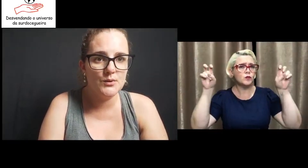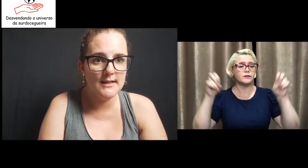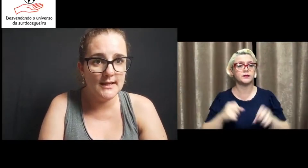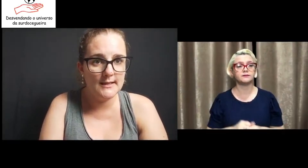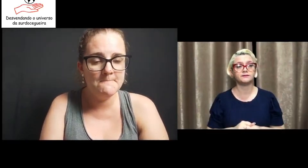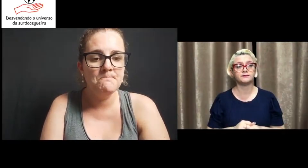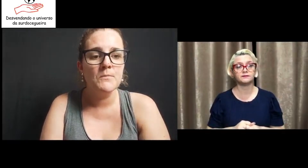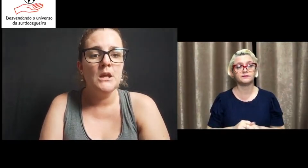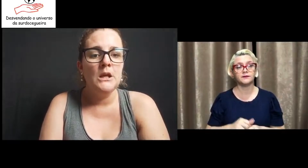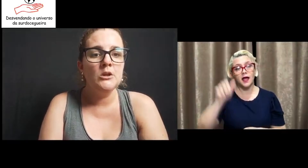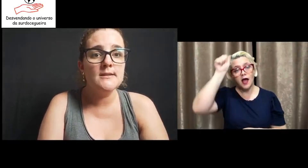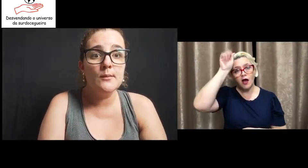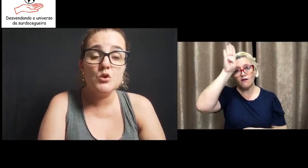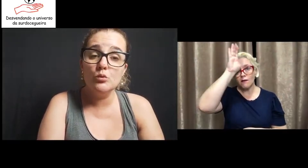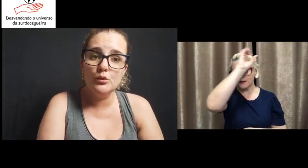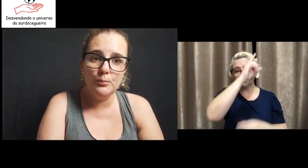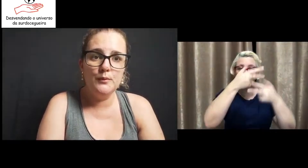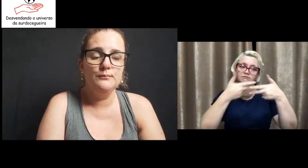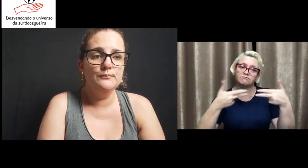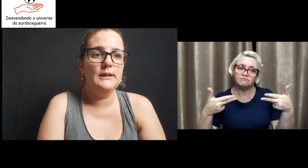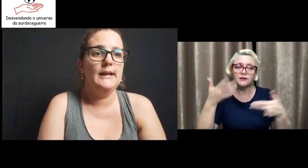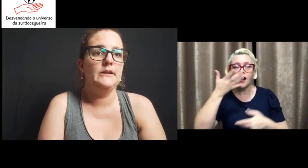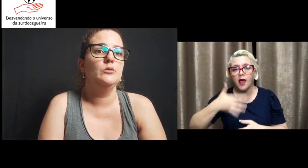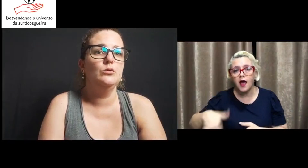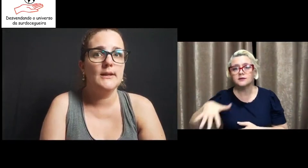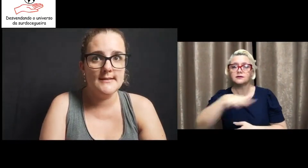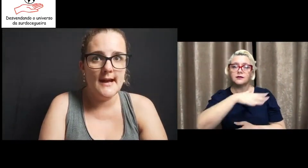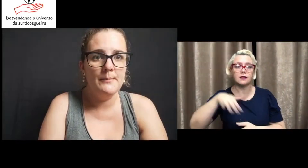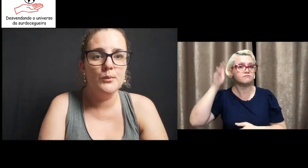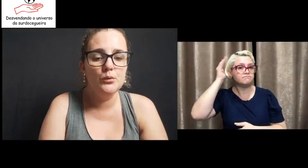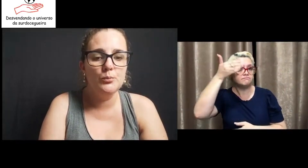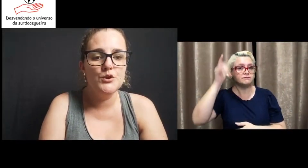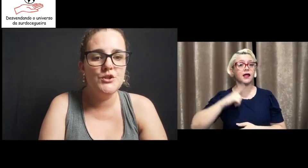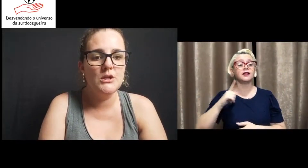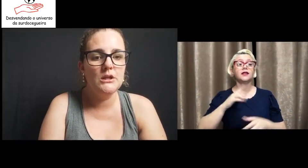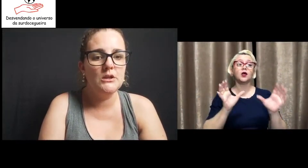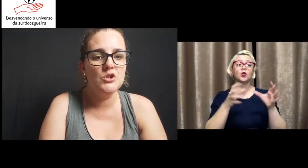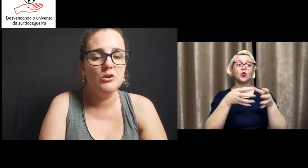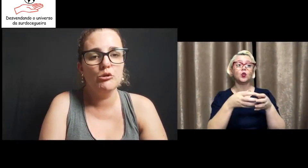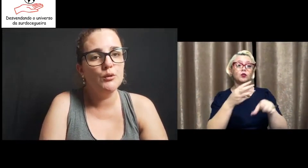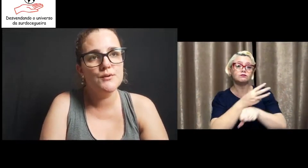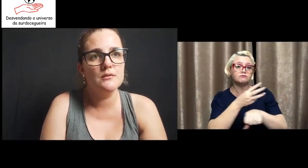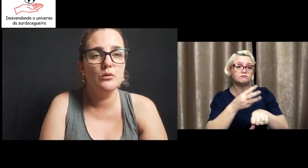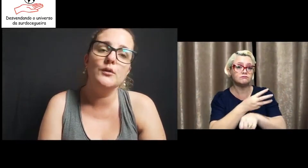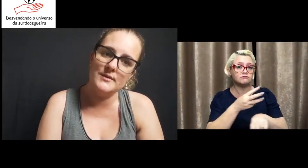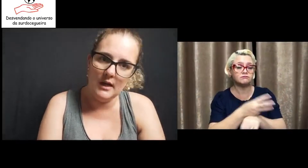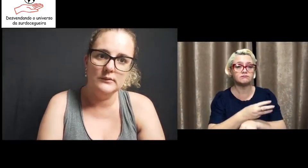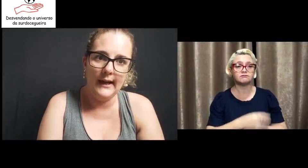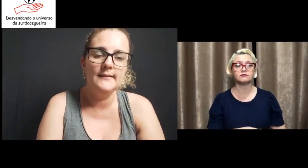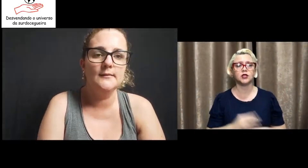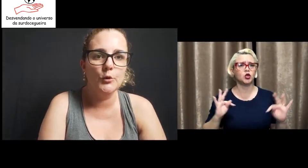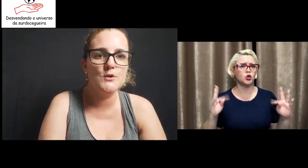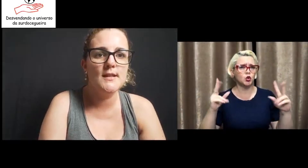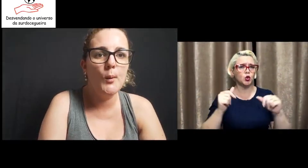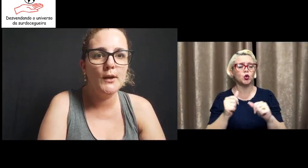com surdo-cegueira. E nós temos um grupo, né, no WhatsApp, um grupo de todos não,